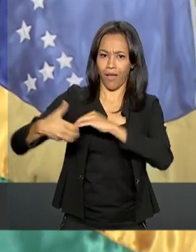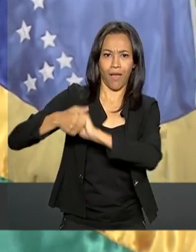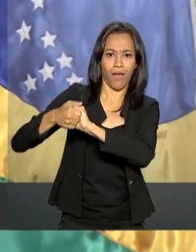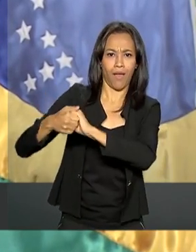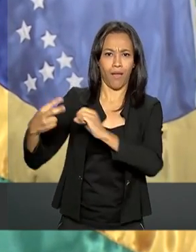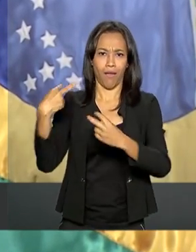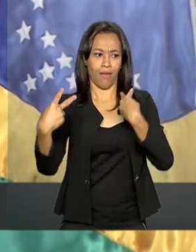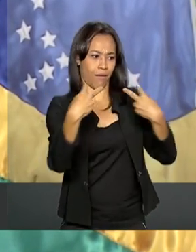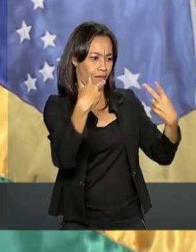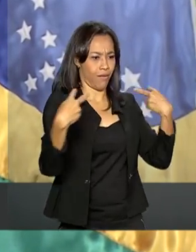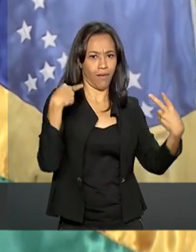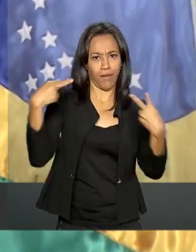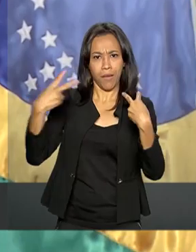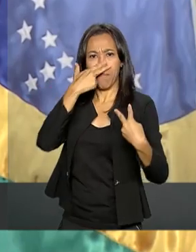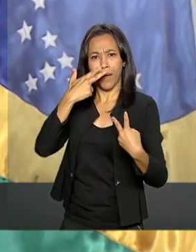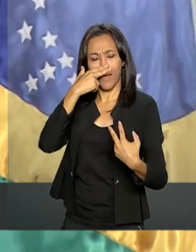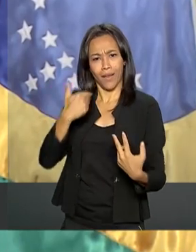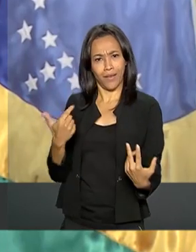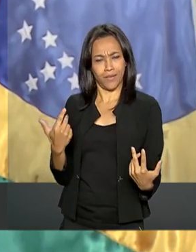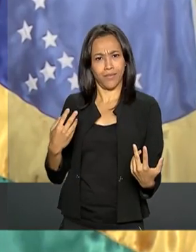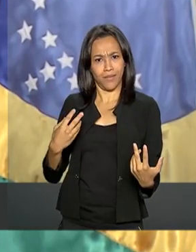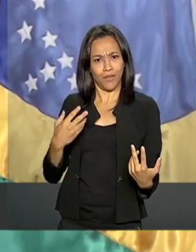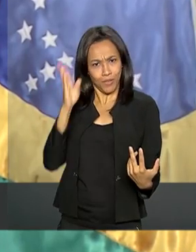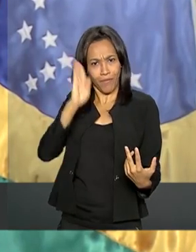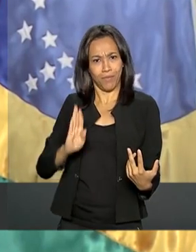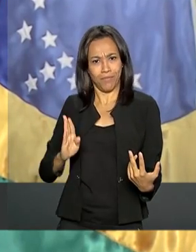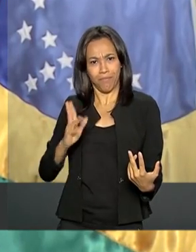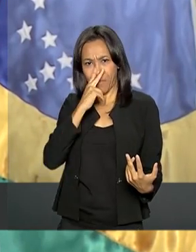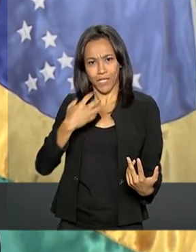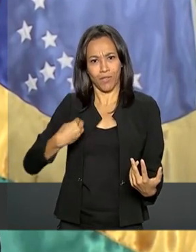estavam lá. Parecia até que estava no Brasil.